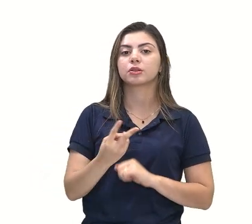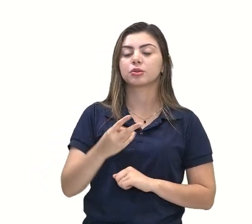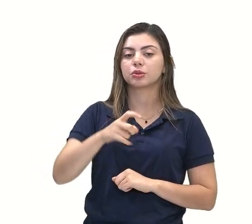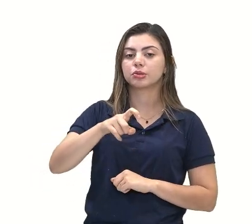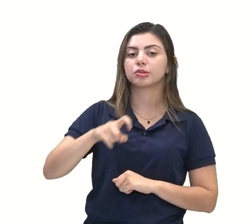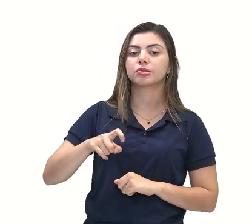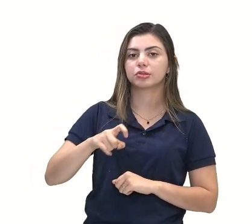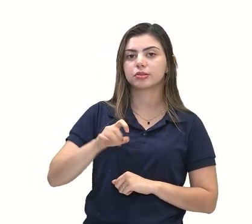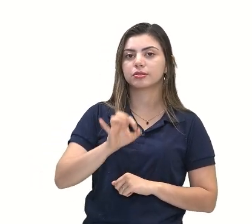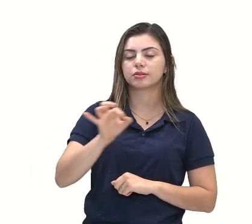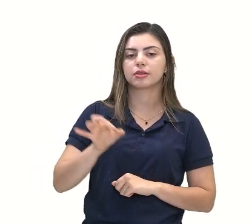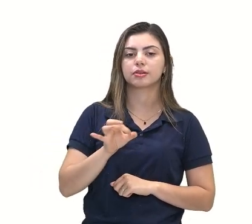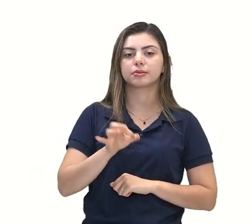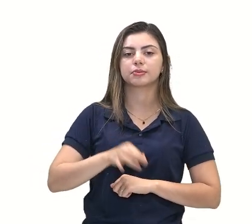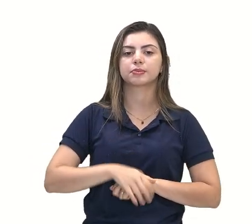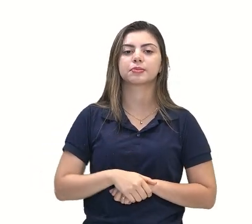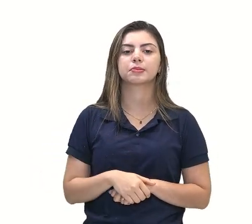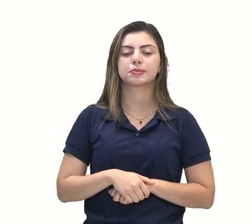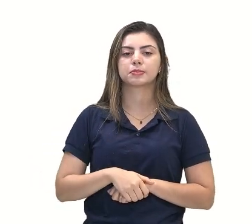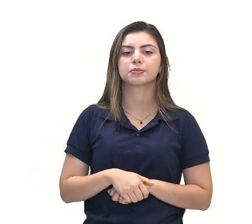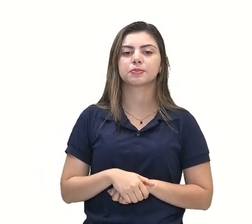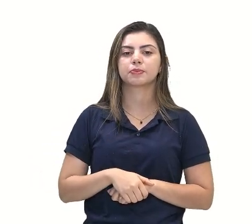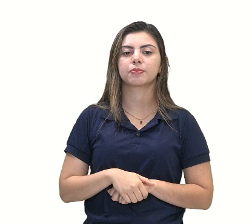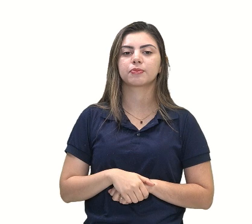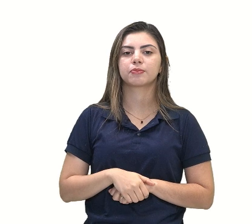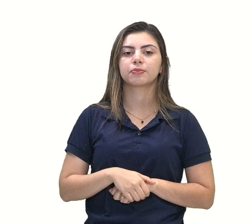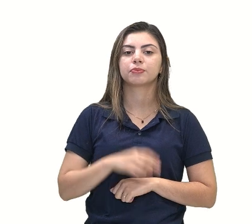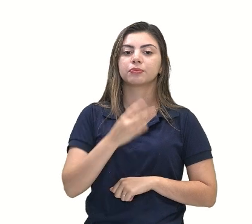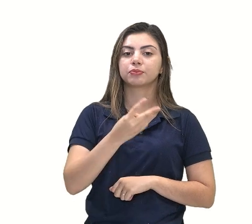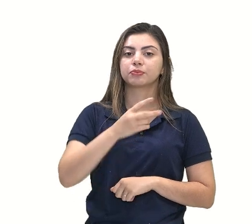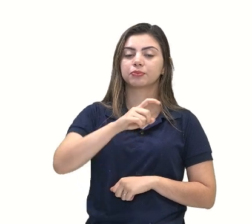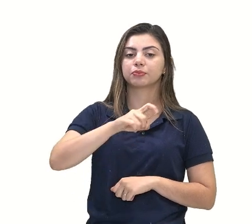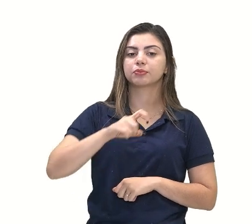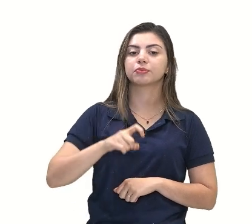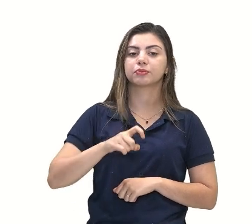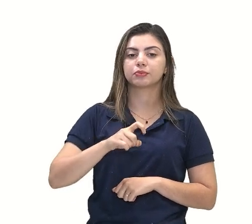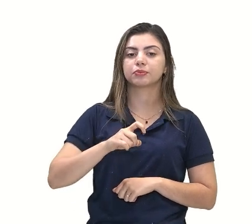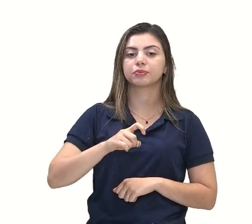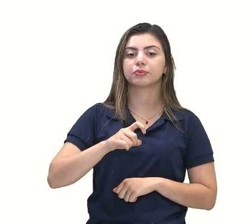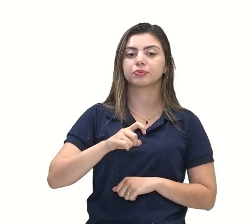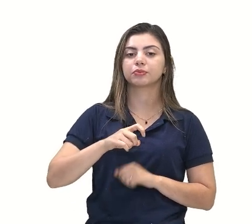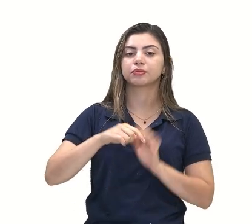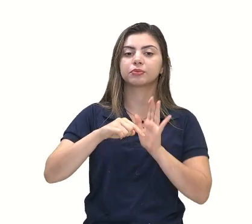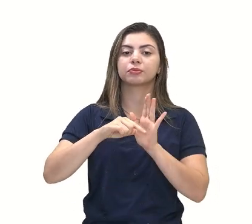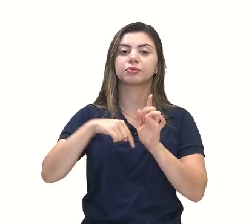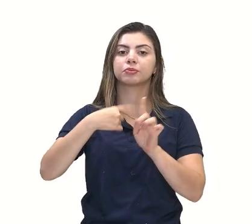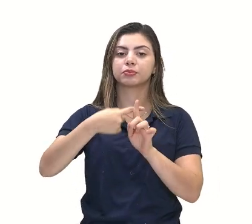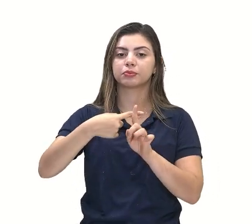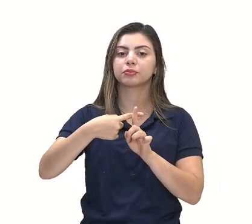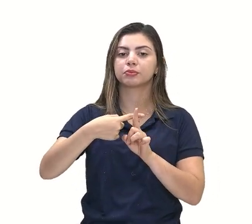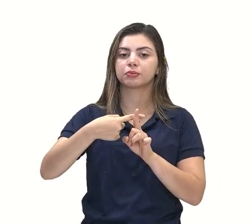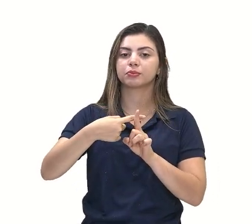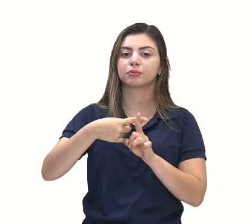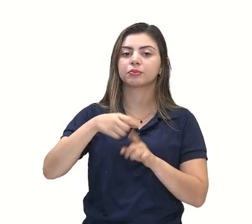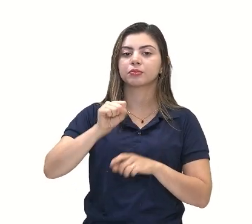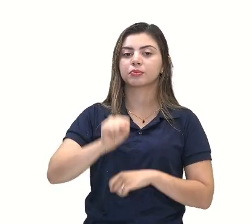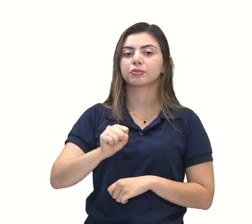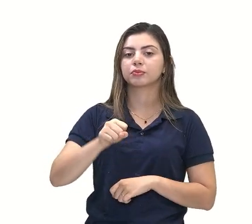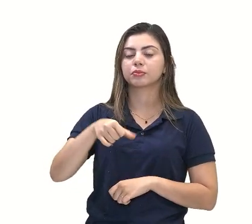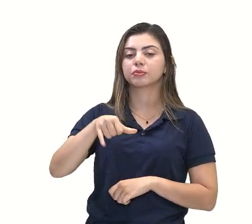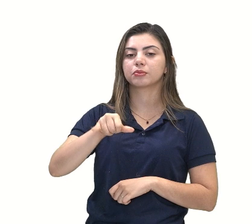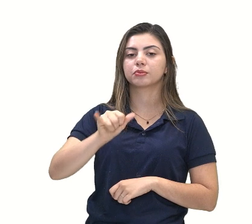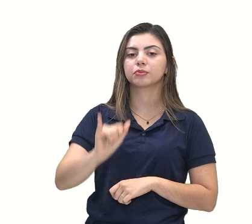2x, certo? Aí vem quem mais? Vamos colocar aqui, mais